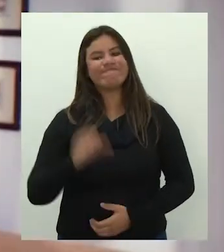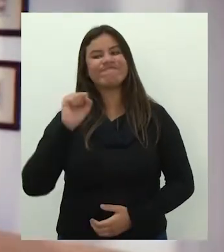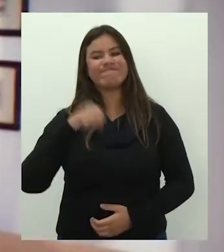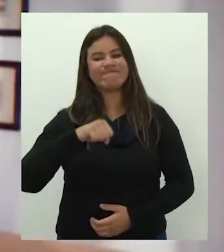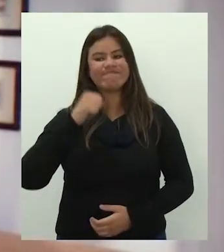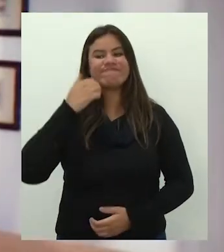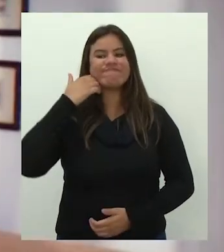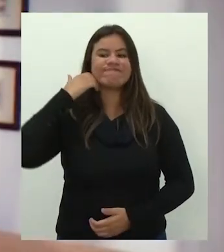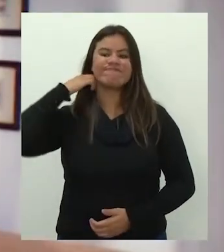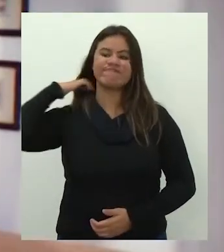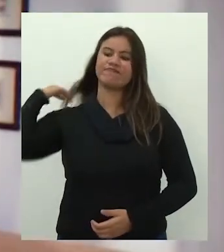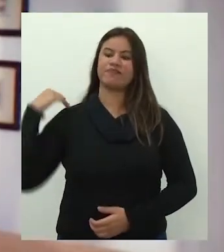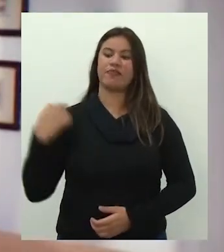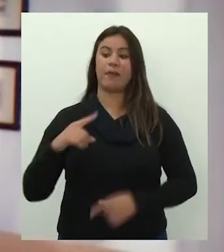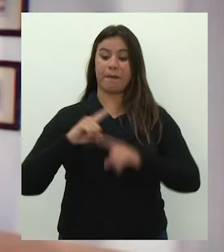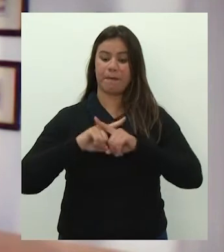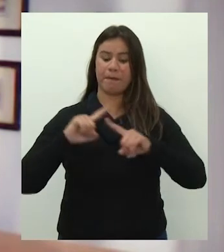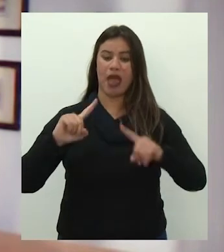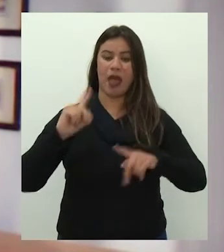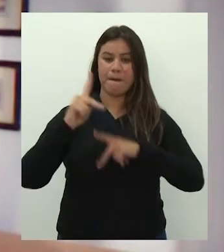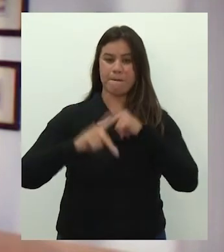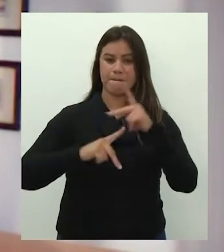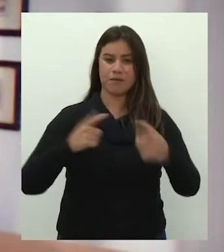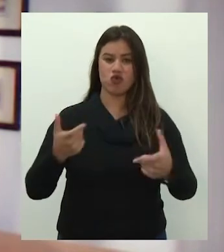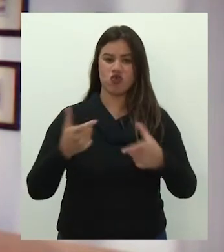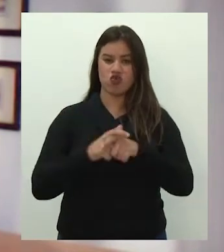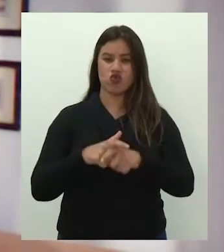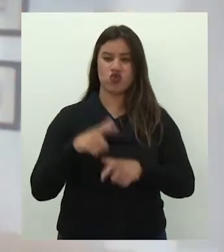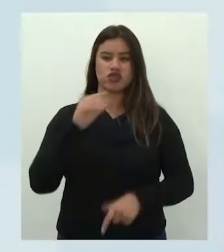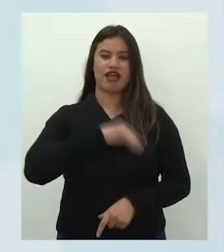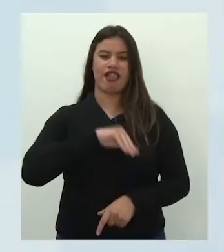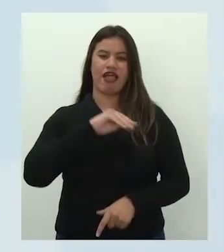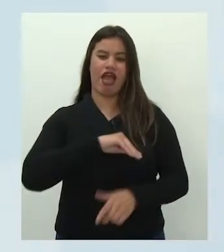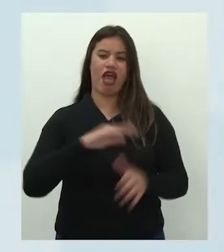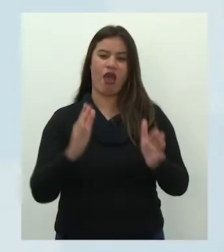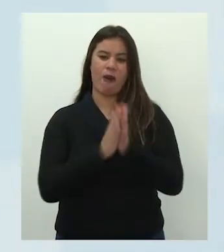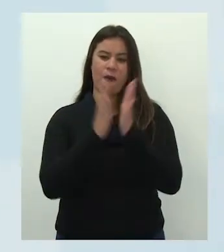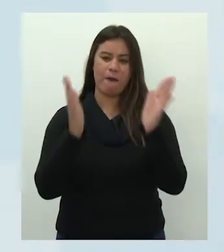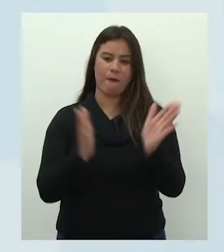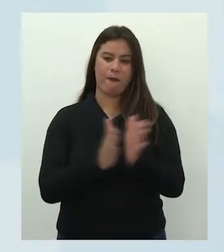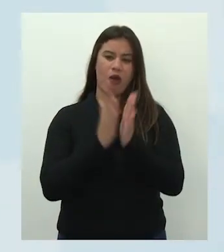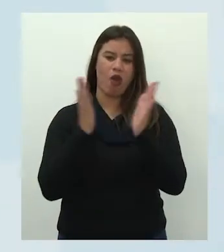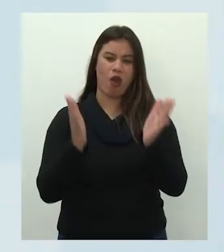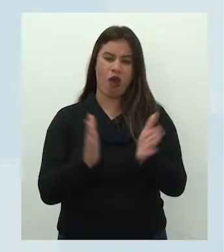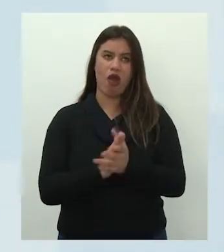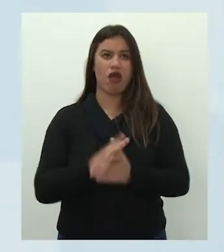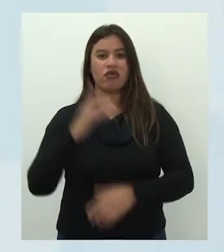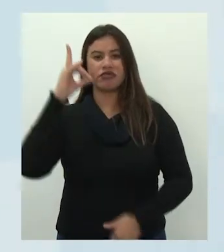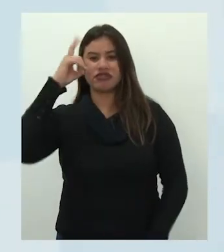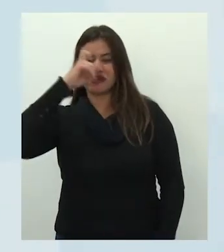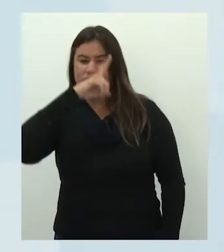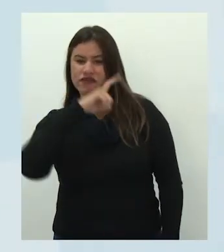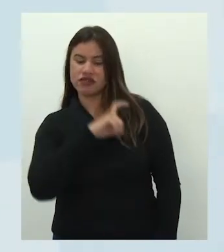só em populações com menor renda, em quem tem muita dificuldade? Não,